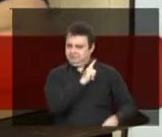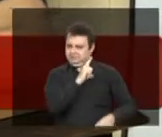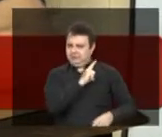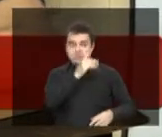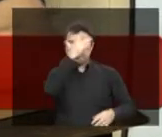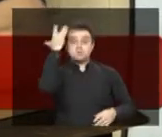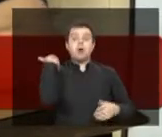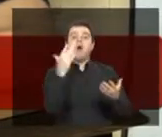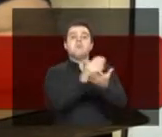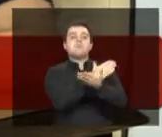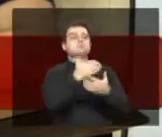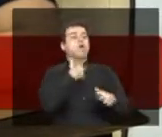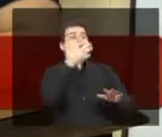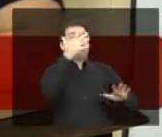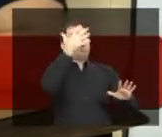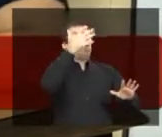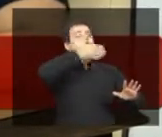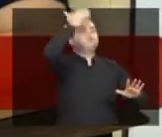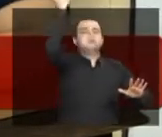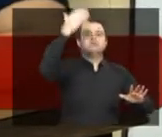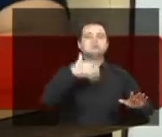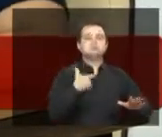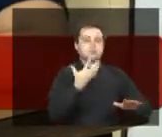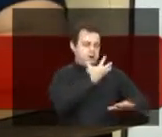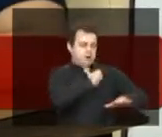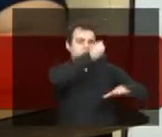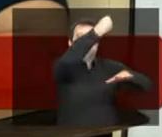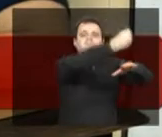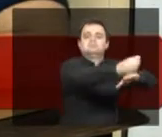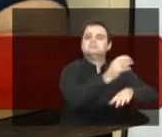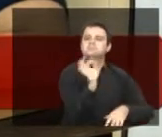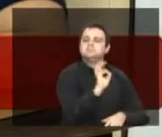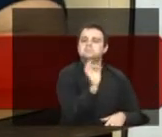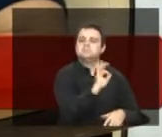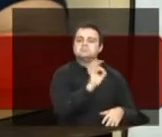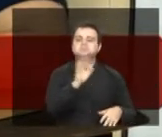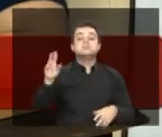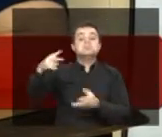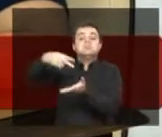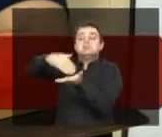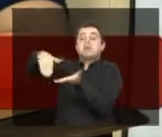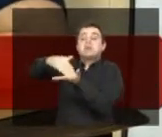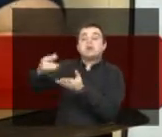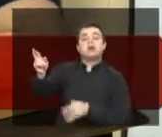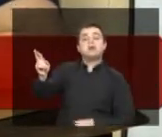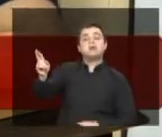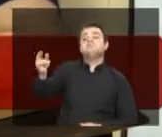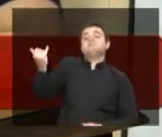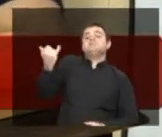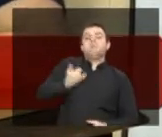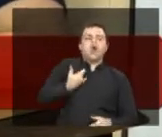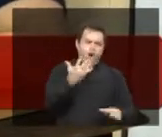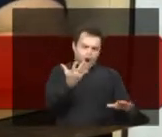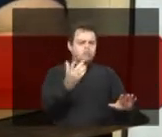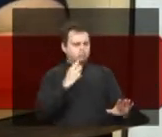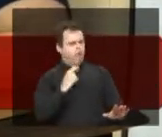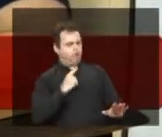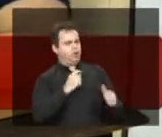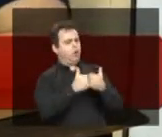deixando o pessoal para trás. O secretário falou que tinha colocado carros a mais aí, veículos, para que isso não